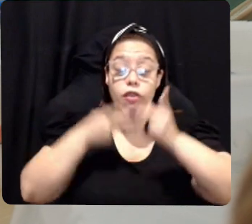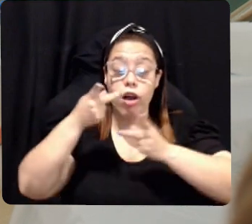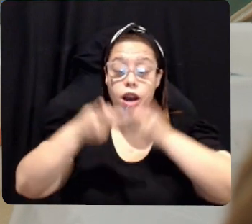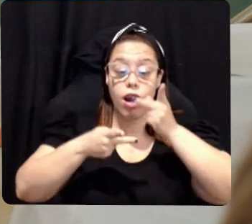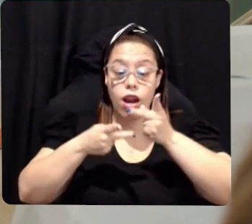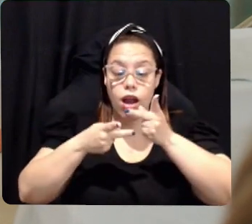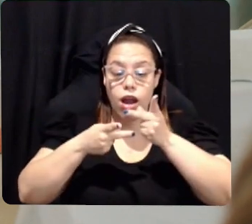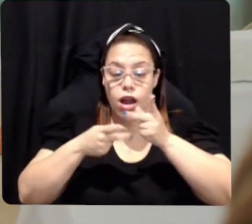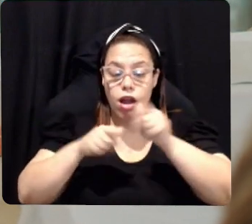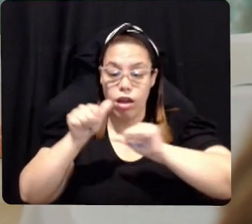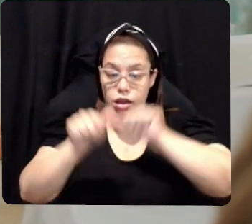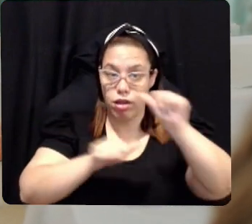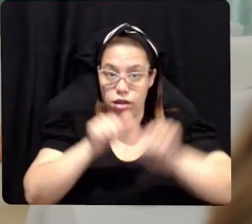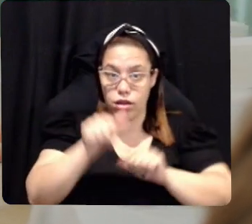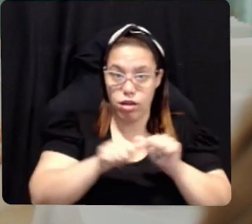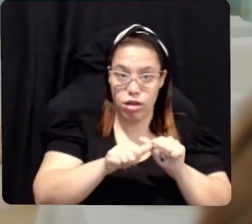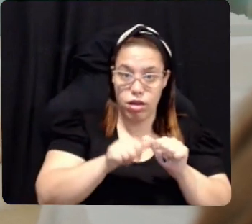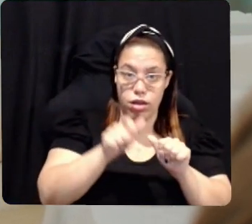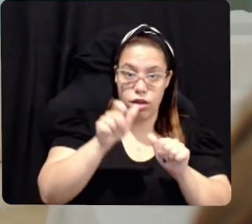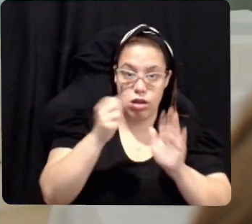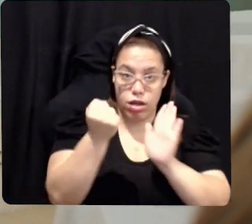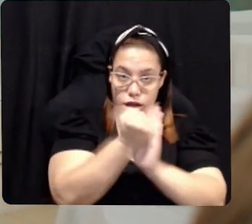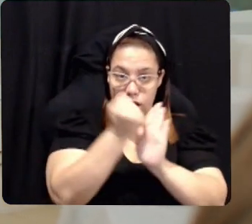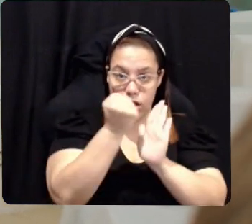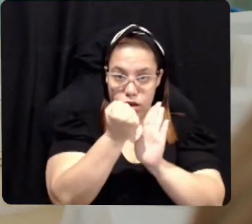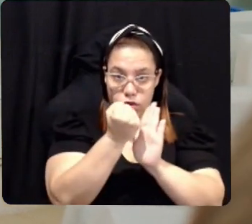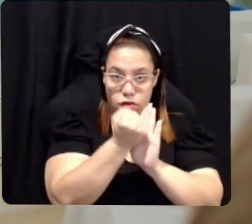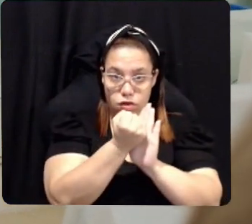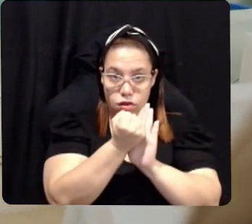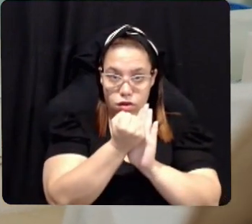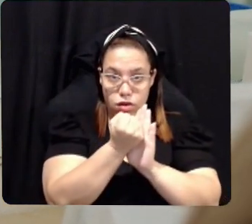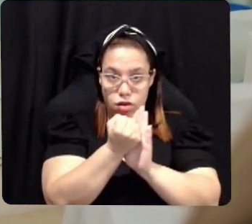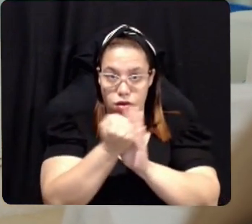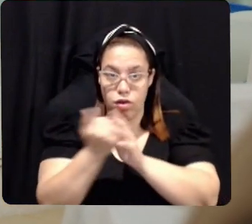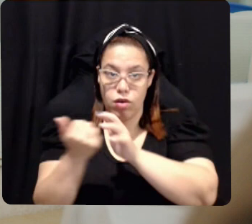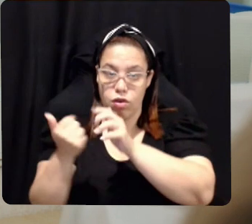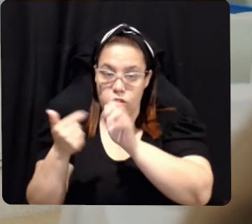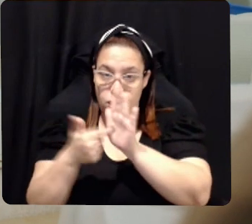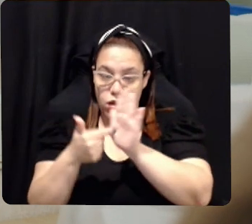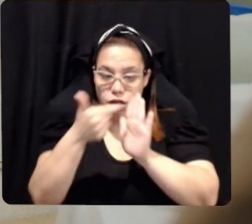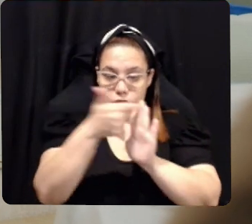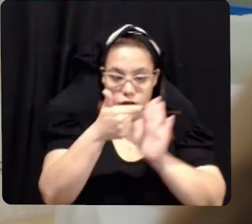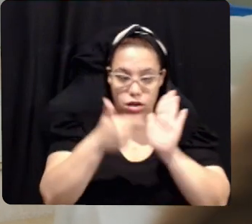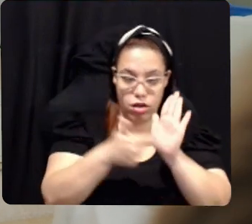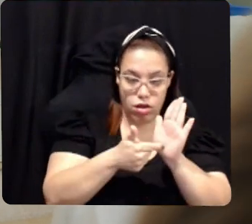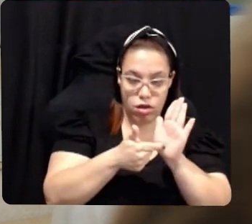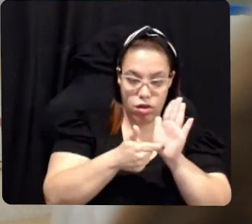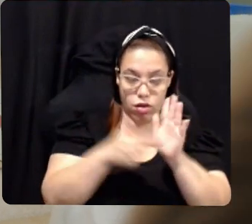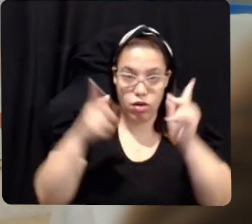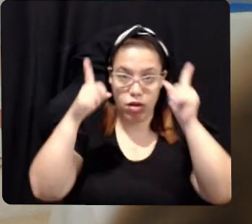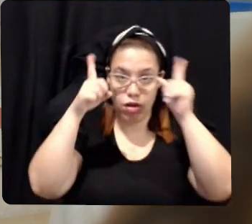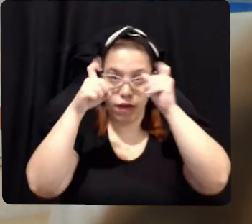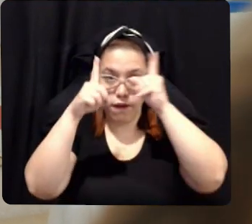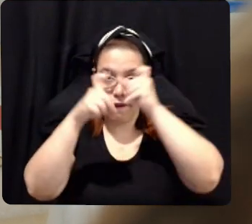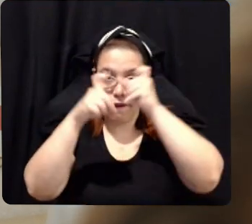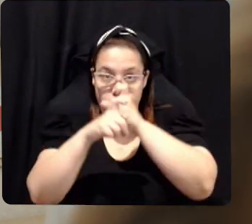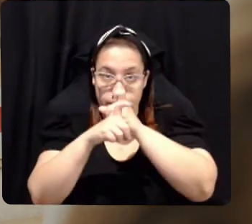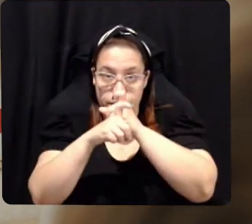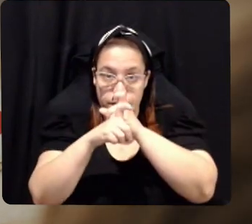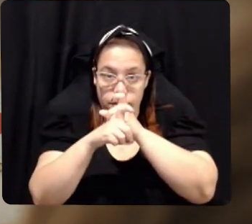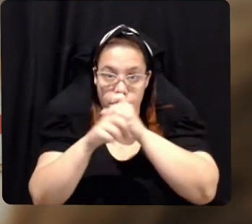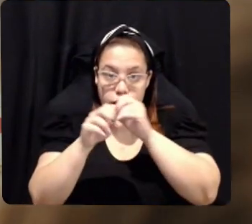que a gente usa para falar, transforma ele em símbolos e a gente tem que associar esses símbolos. Então,